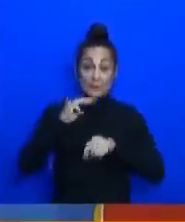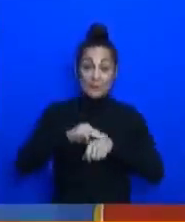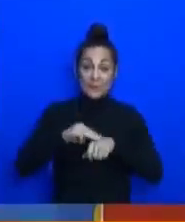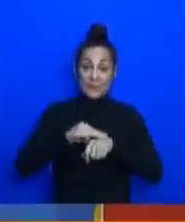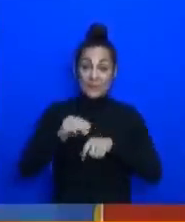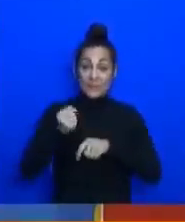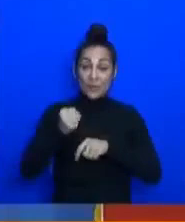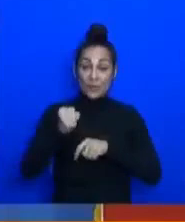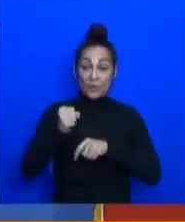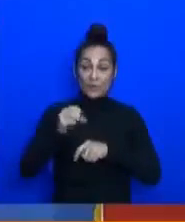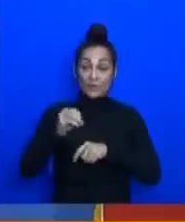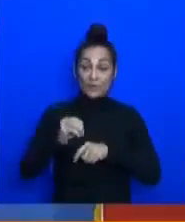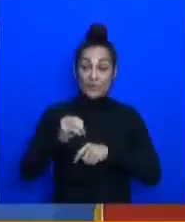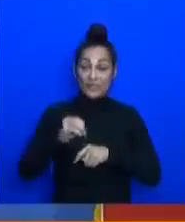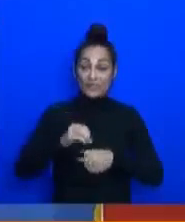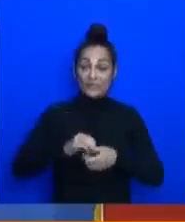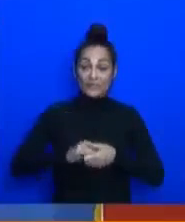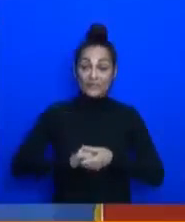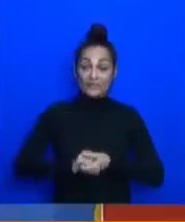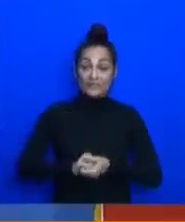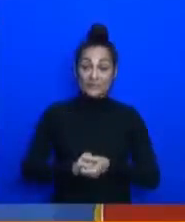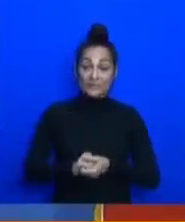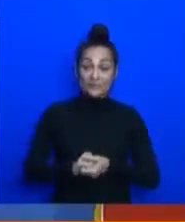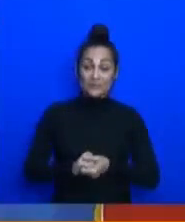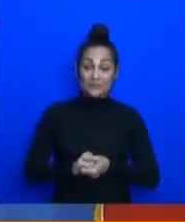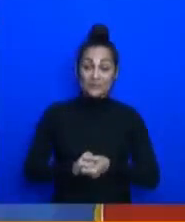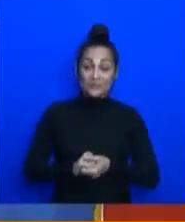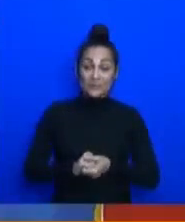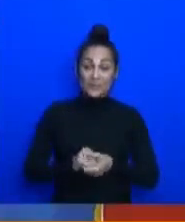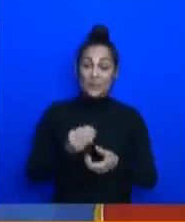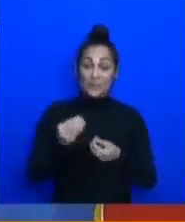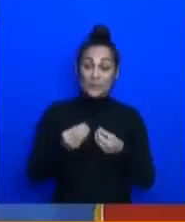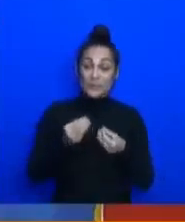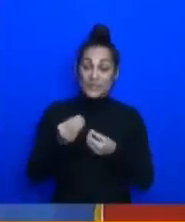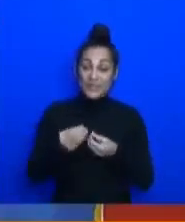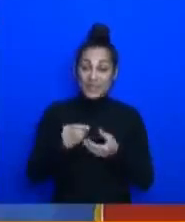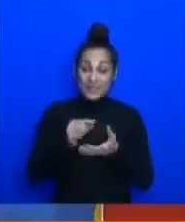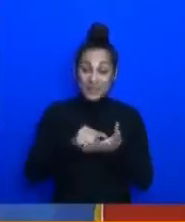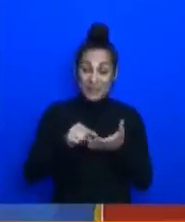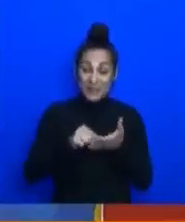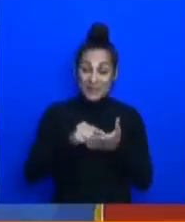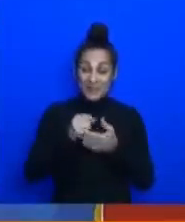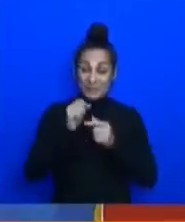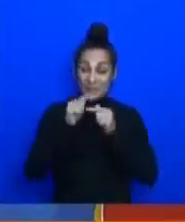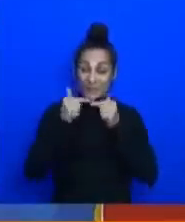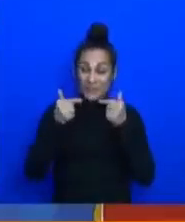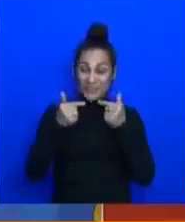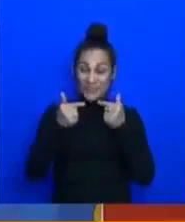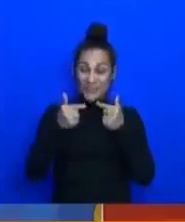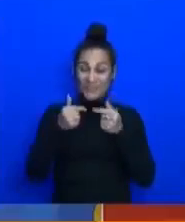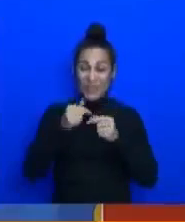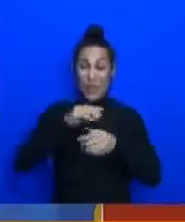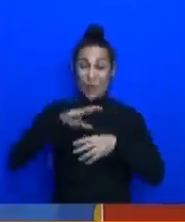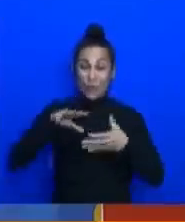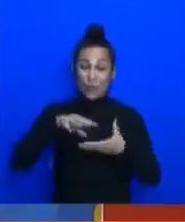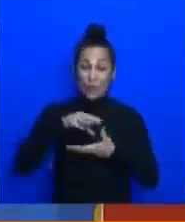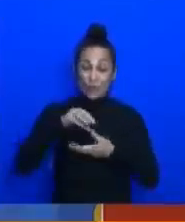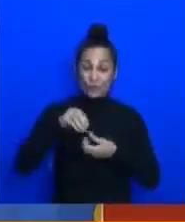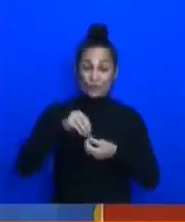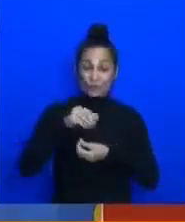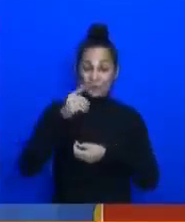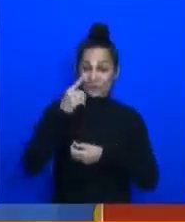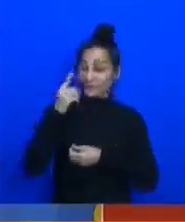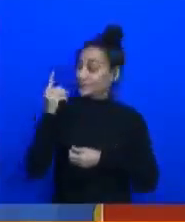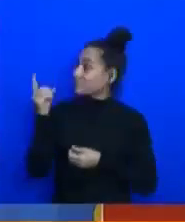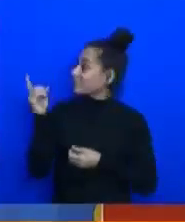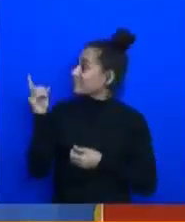número 80. Branca, 80. Como é que você está indo? Está marcando? Boa sorte. O globo segue girando. Mais um número